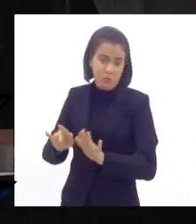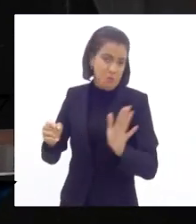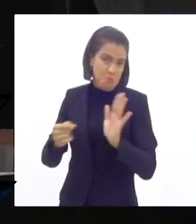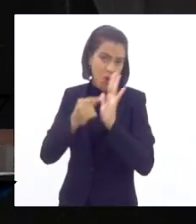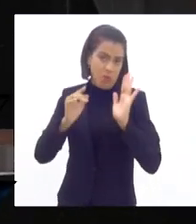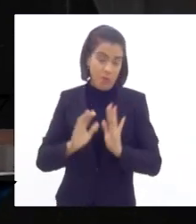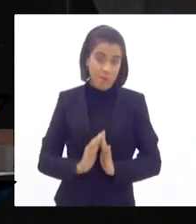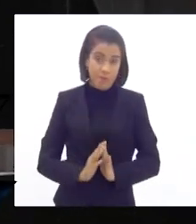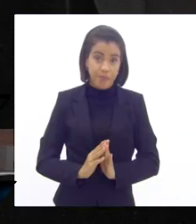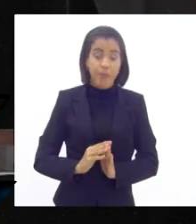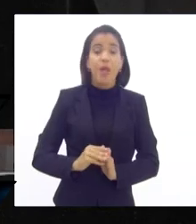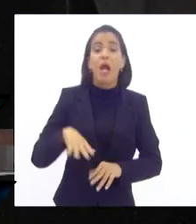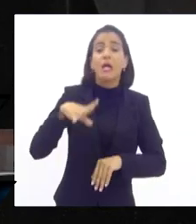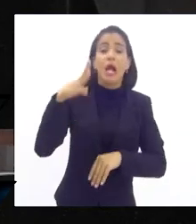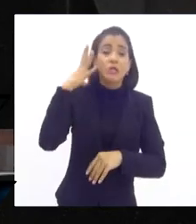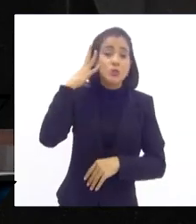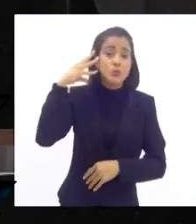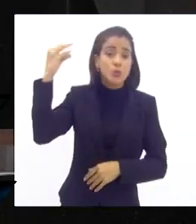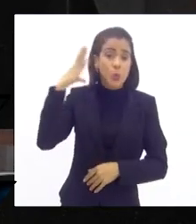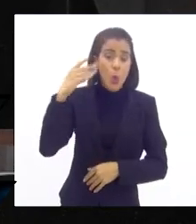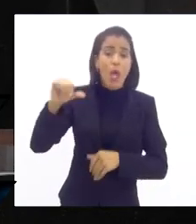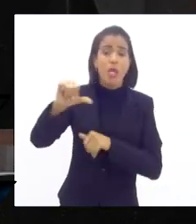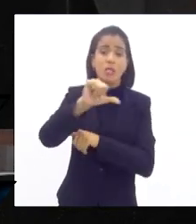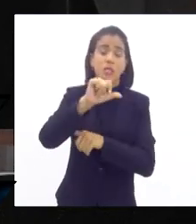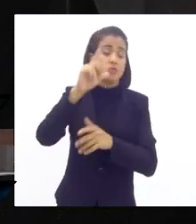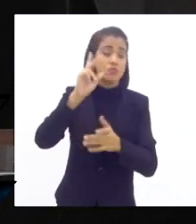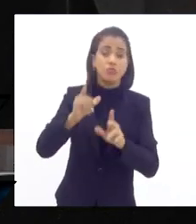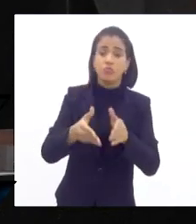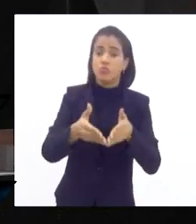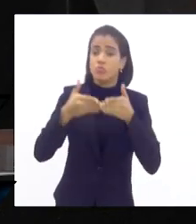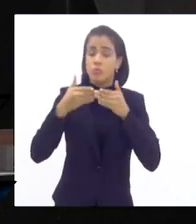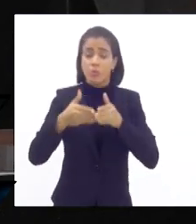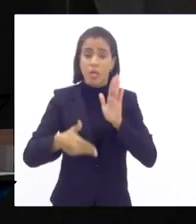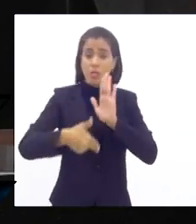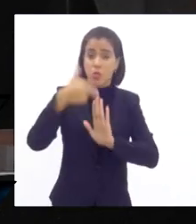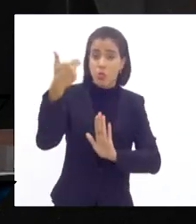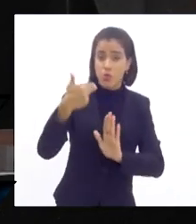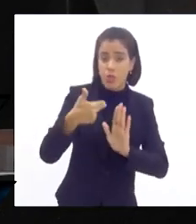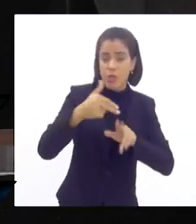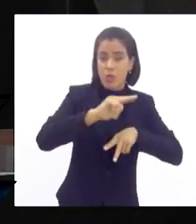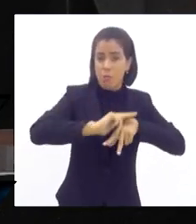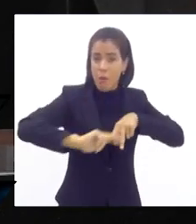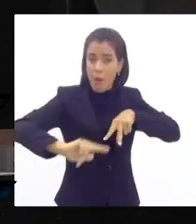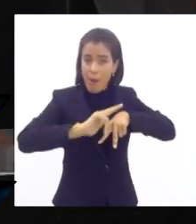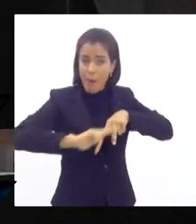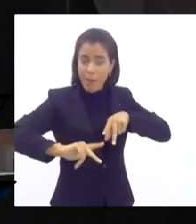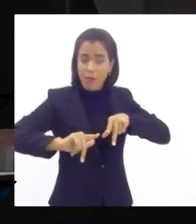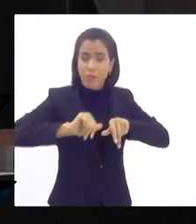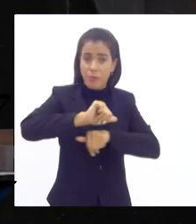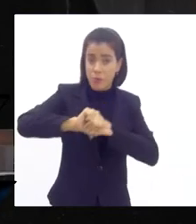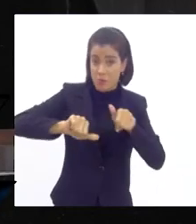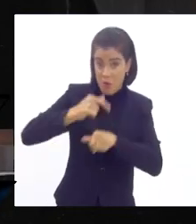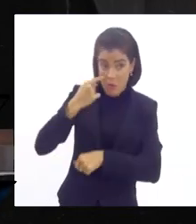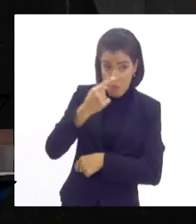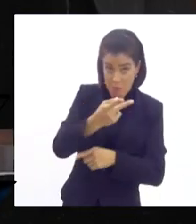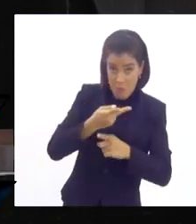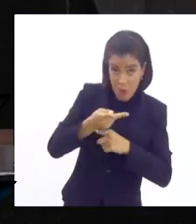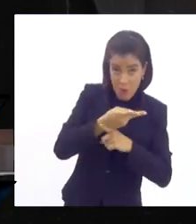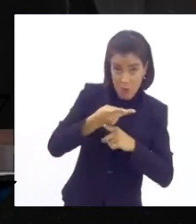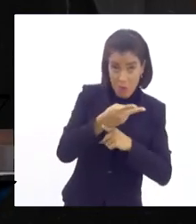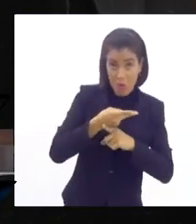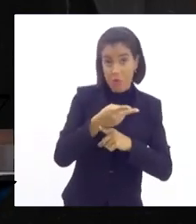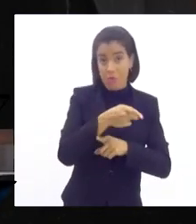a Suécia suspendeu em cirurgias de transição de gêneros em jovens diante de resultados desastrosos É só vocês procurarem na